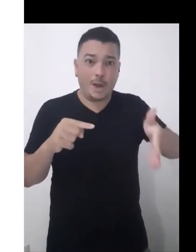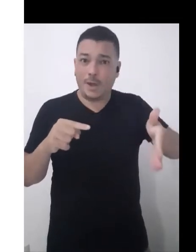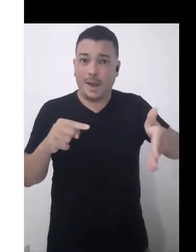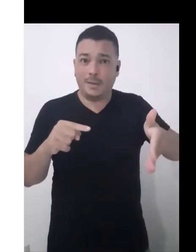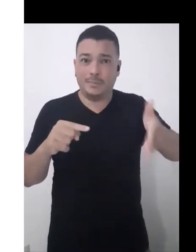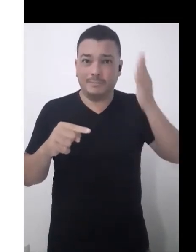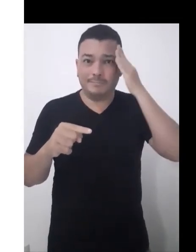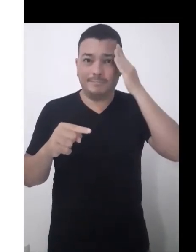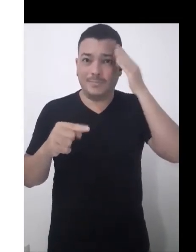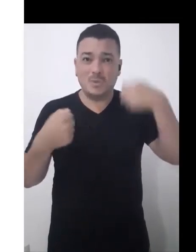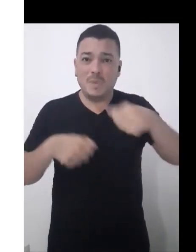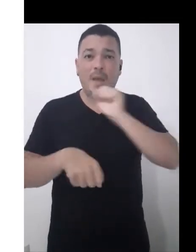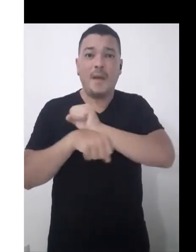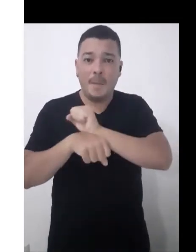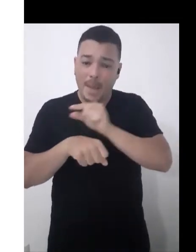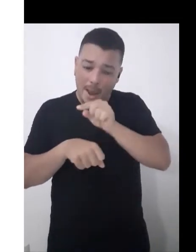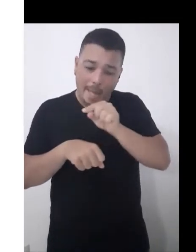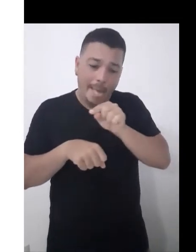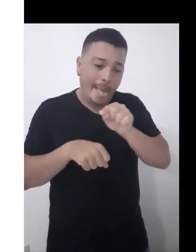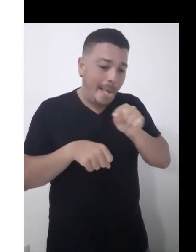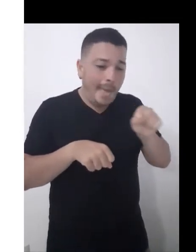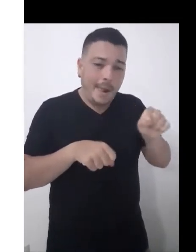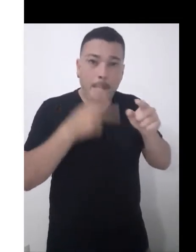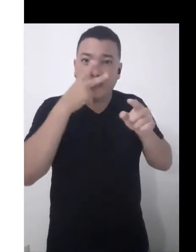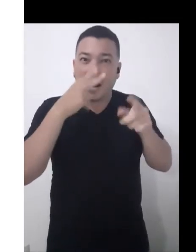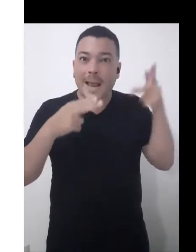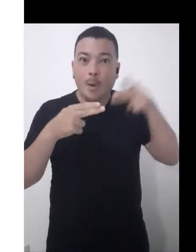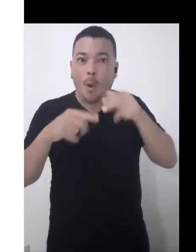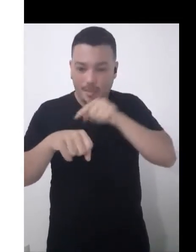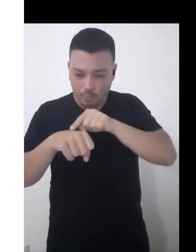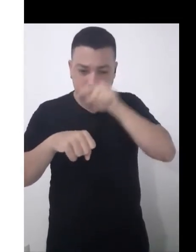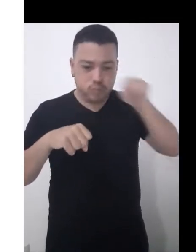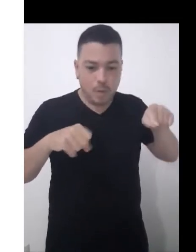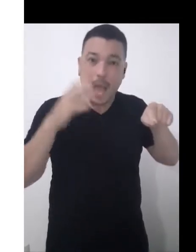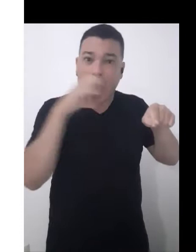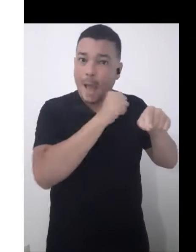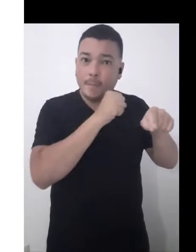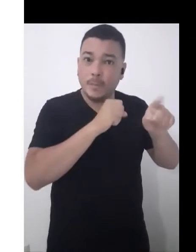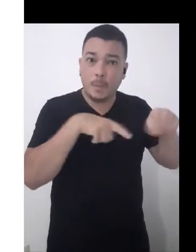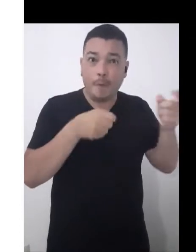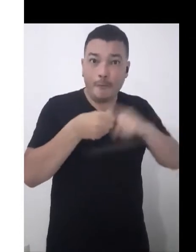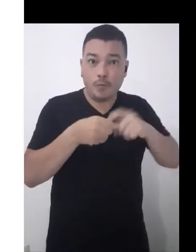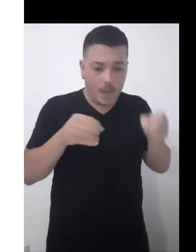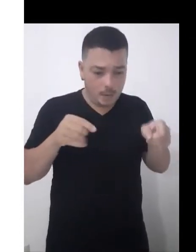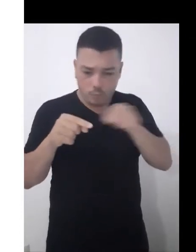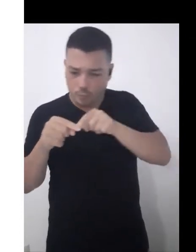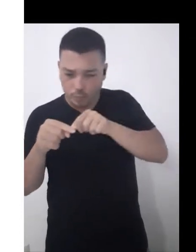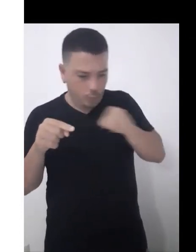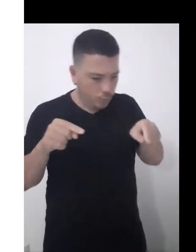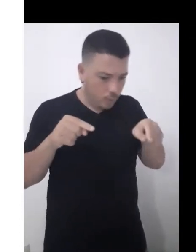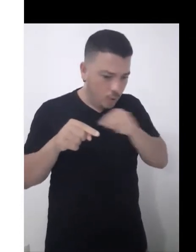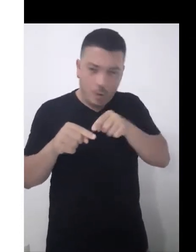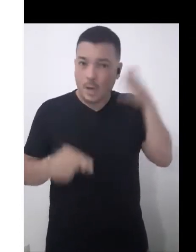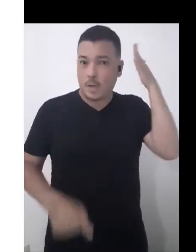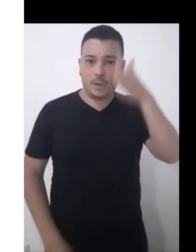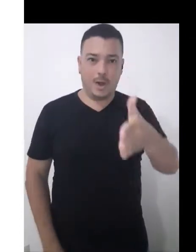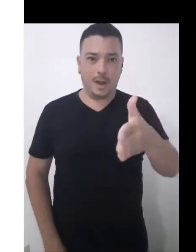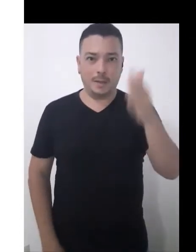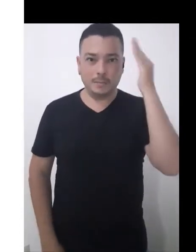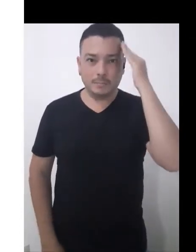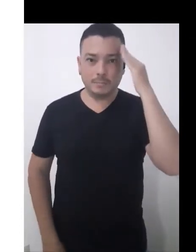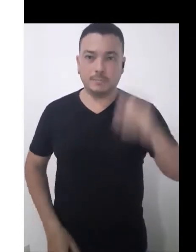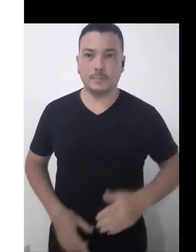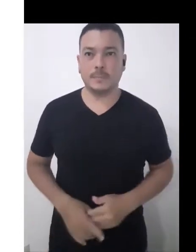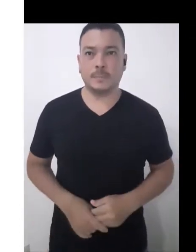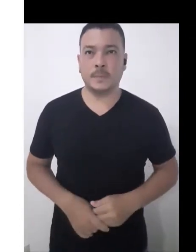diretamente da memória. Acessa de uma vez só. Qualquer posição de memória que você precisar obter um dado, você já alcança ela diretamente.